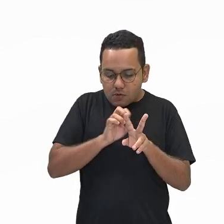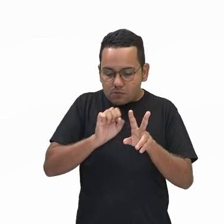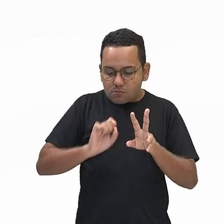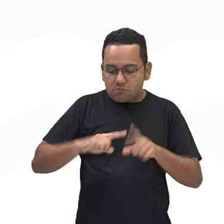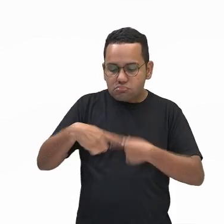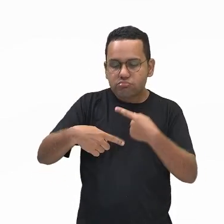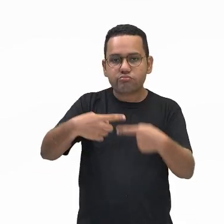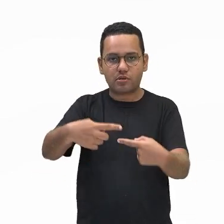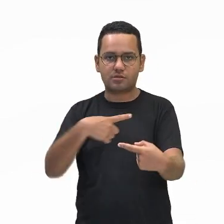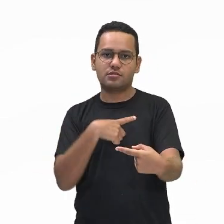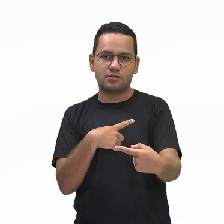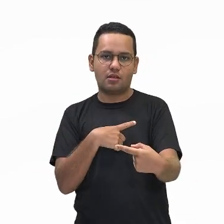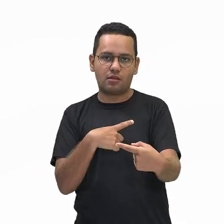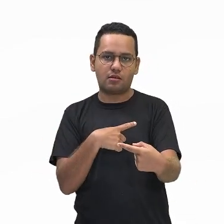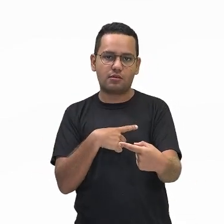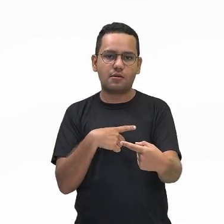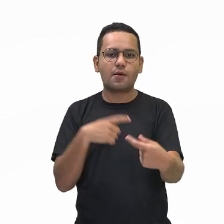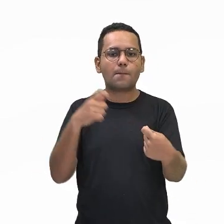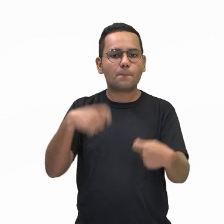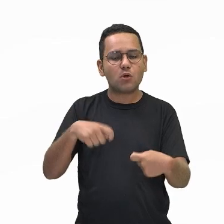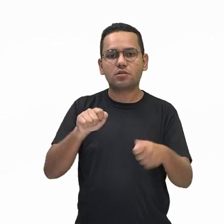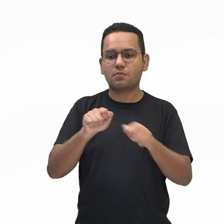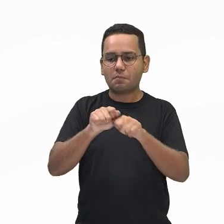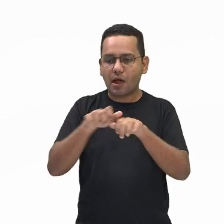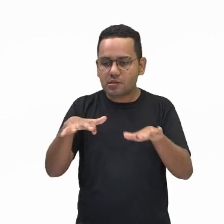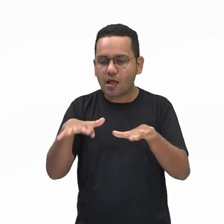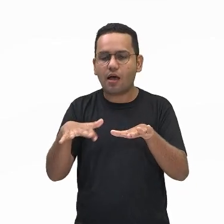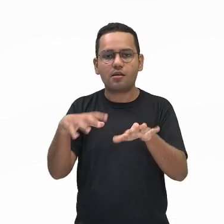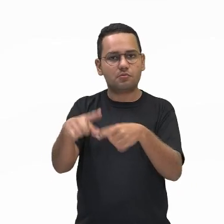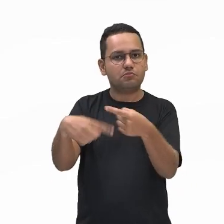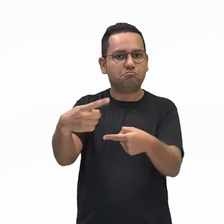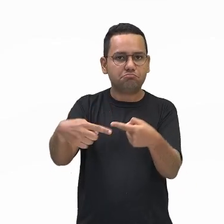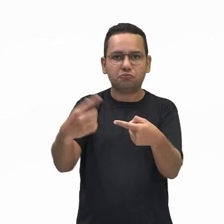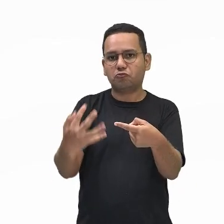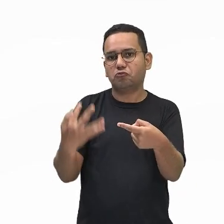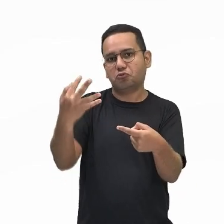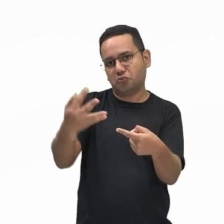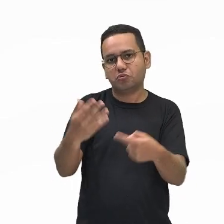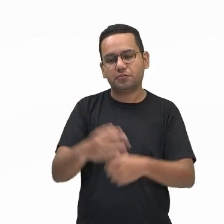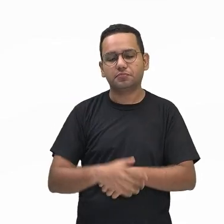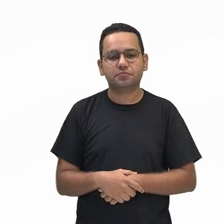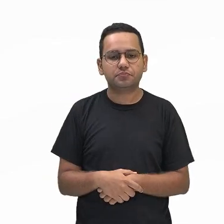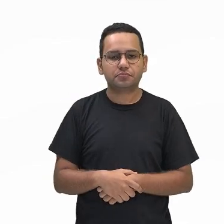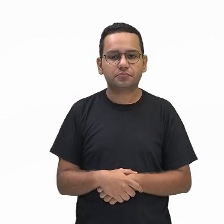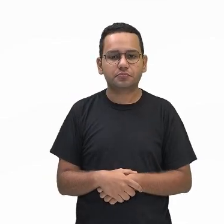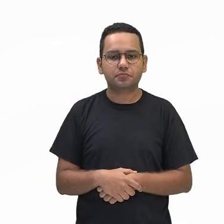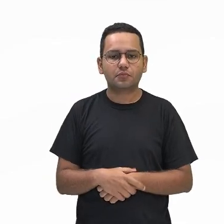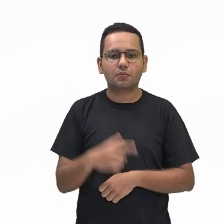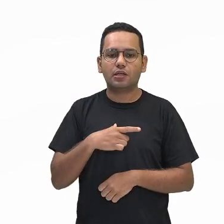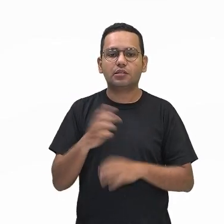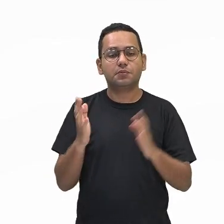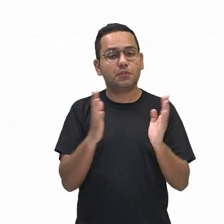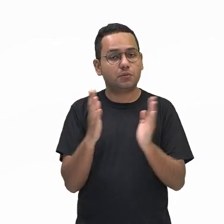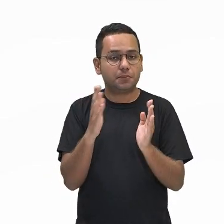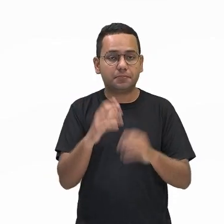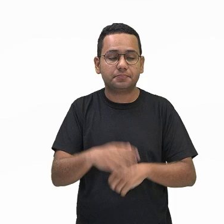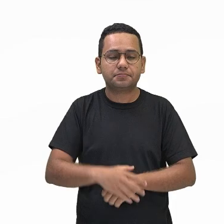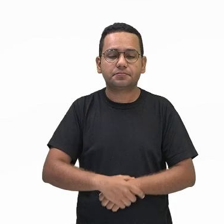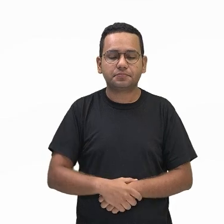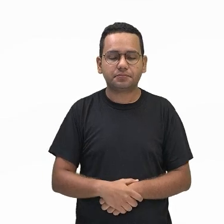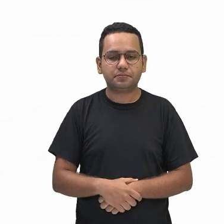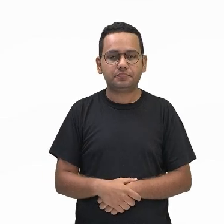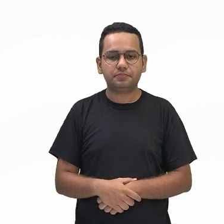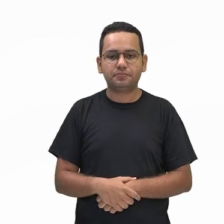presentes em uma geração podem ser transmitidas para as gerações seguintes ao longo do tempo, né? Então, é